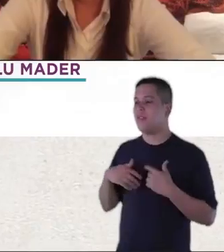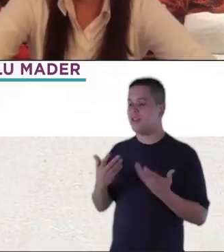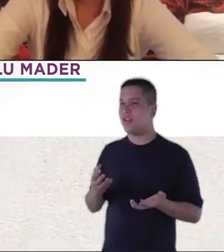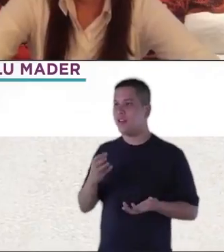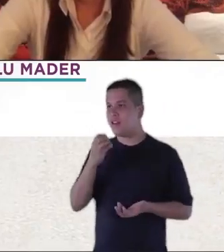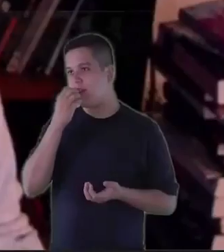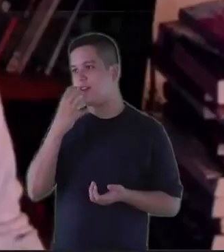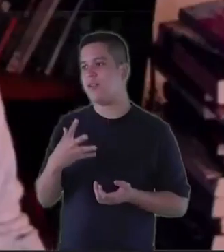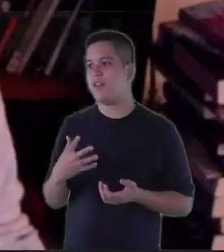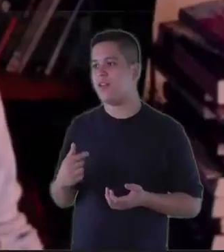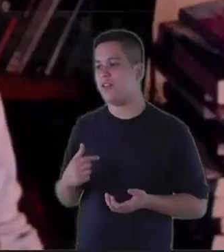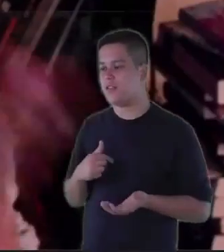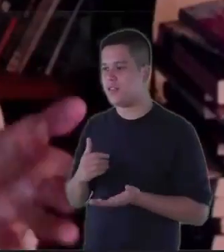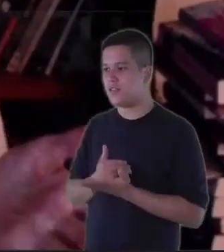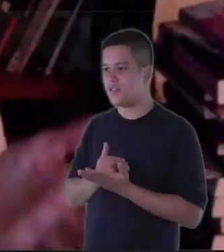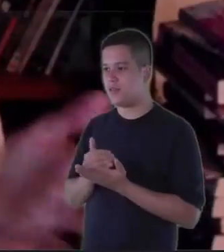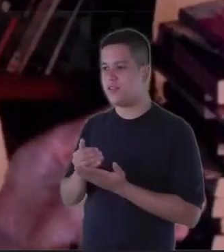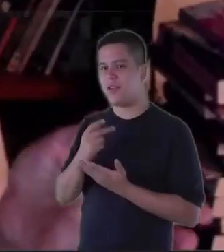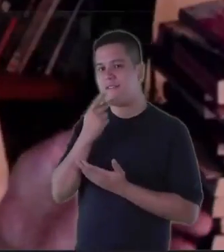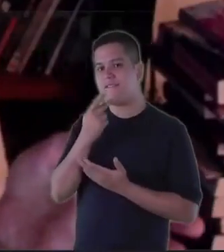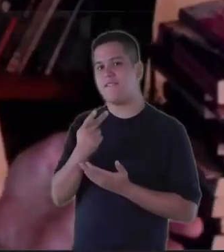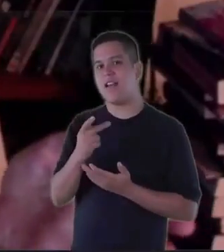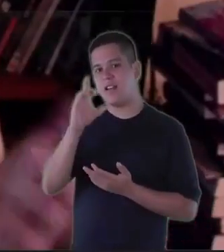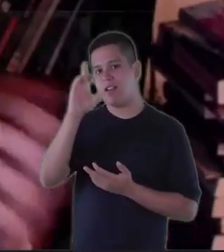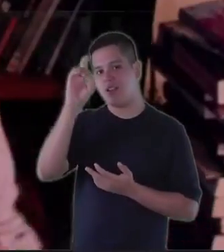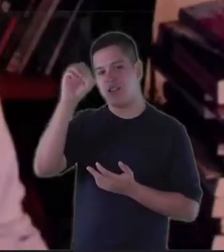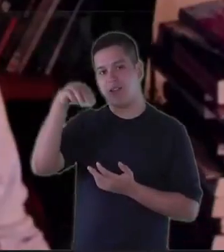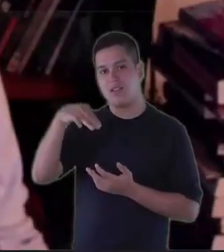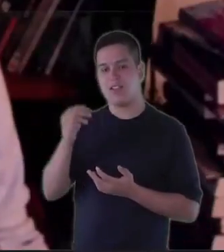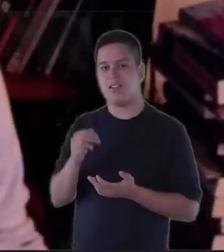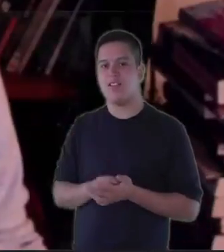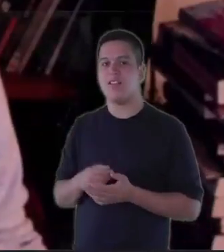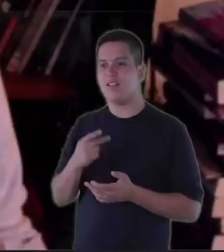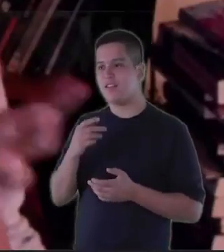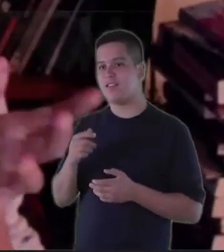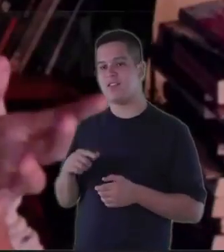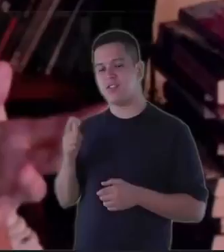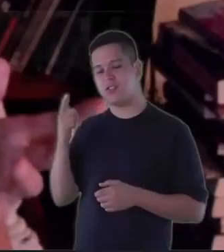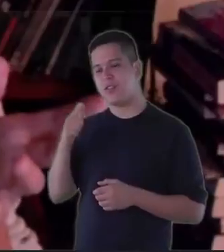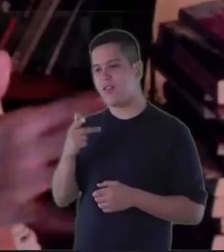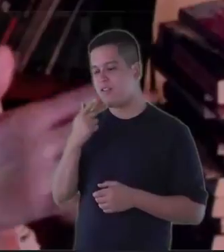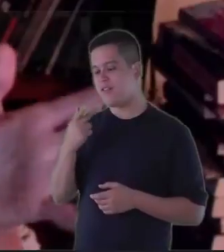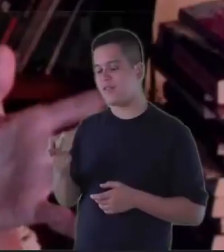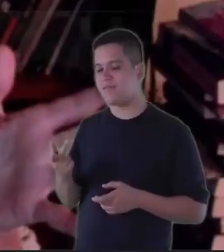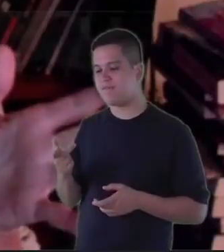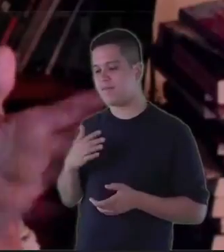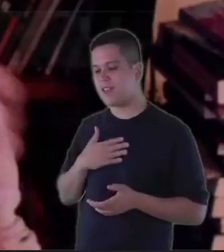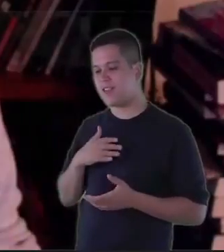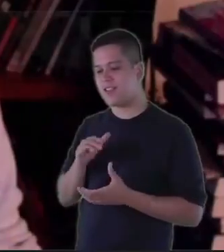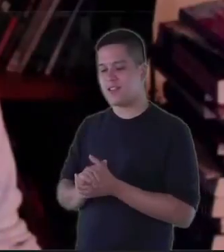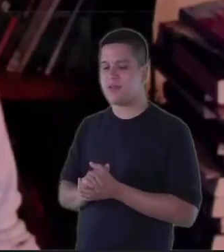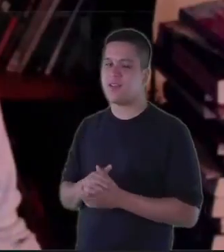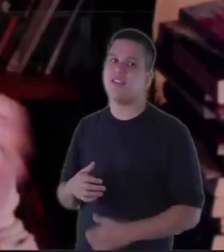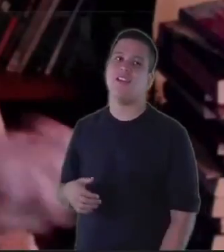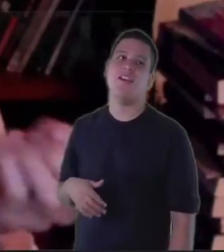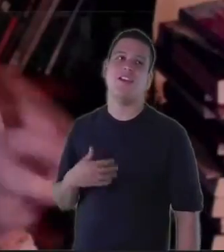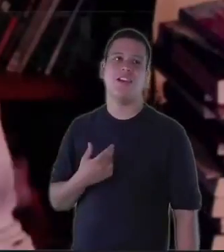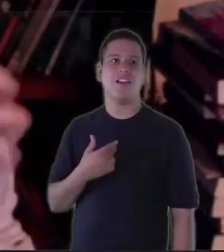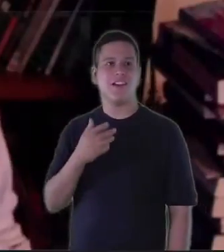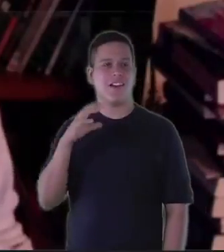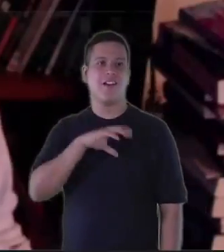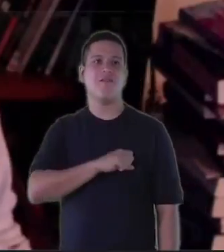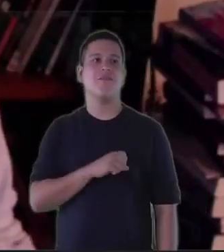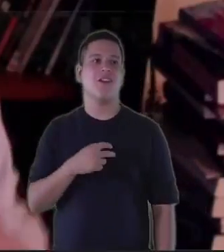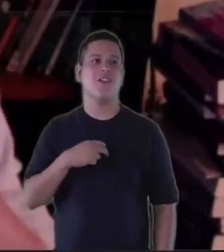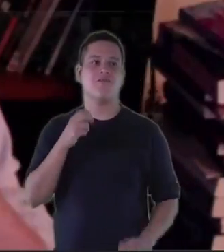que começar a falar do Dom mais uma vez elogiando a Malu. Ah, amor, Não, desculpa. vou ficar vermelha daqui a Não, pouco. porque a história do Dom é